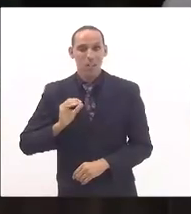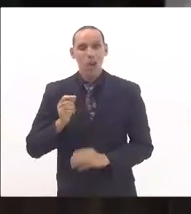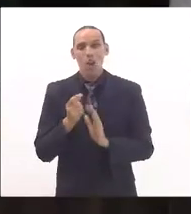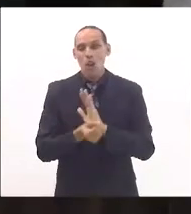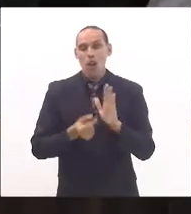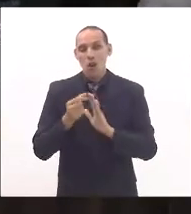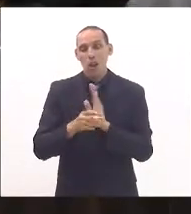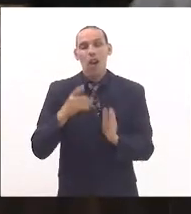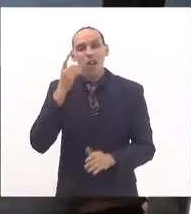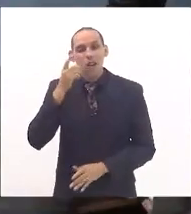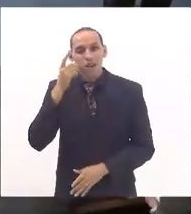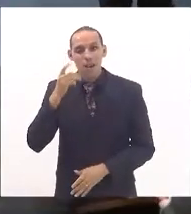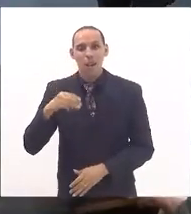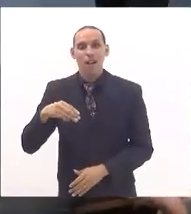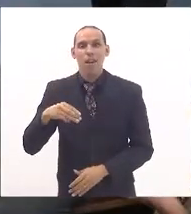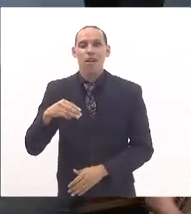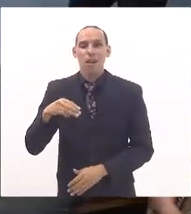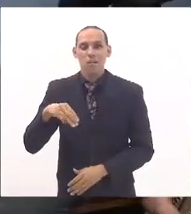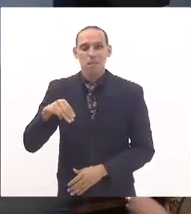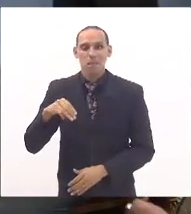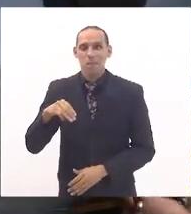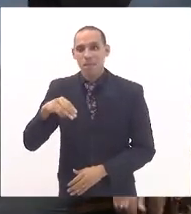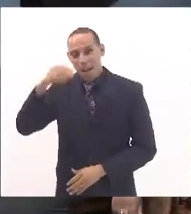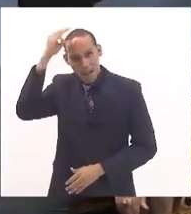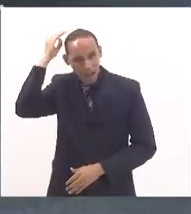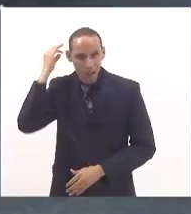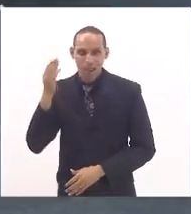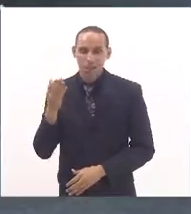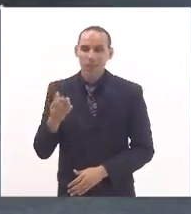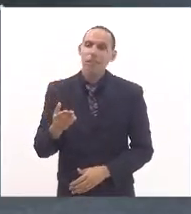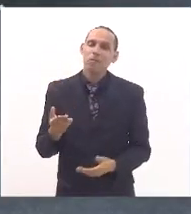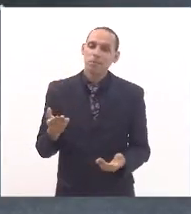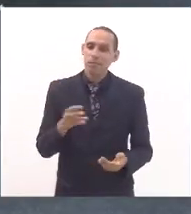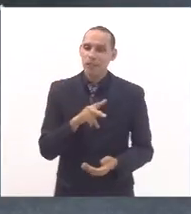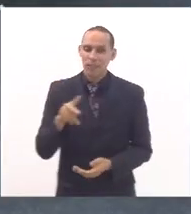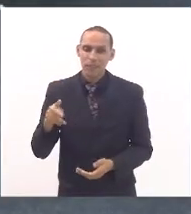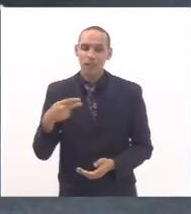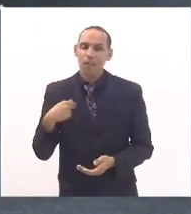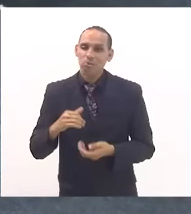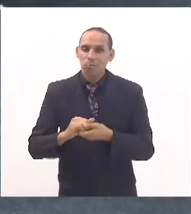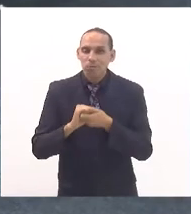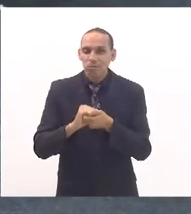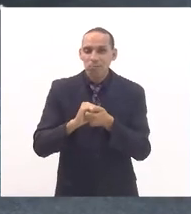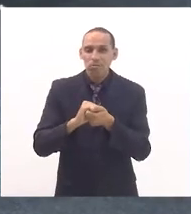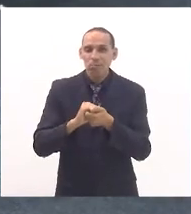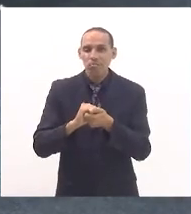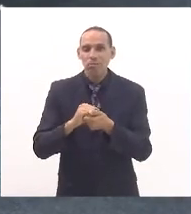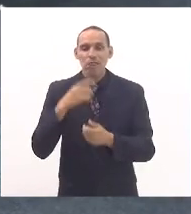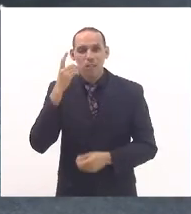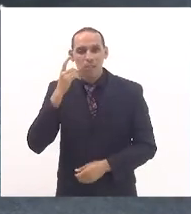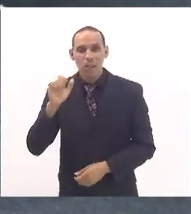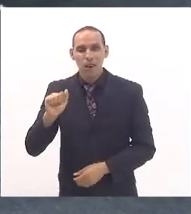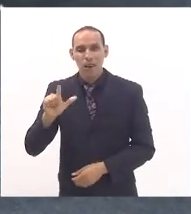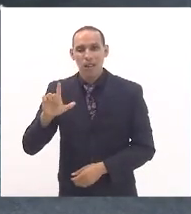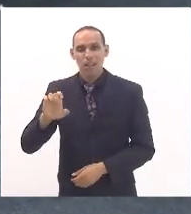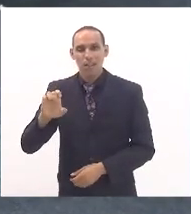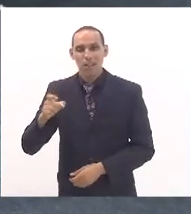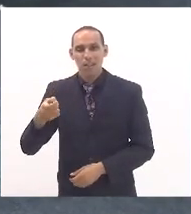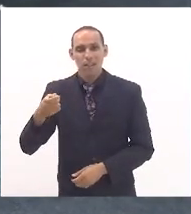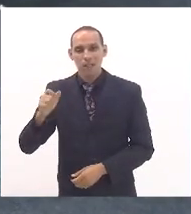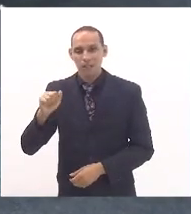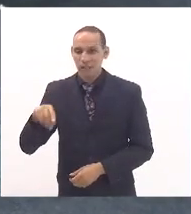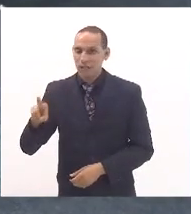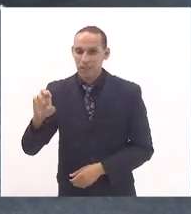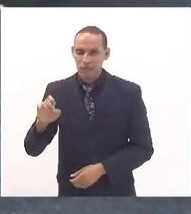Márcio. Senhor presidente, no mérito, eu quero saudar o deputado Alexandre Freitas e o